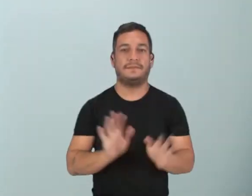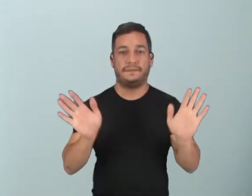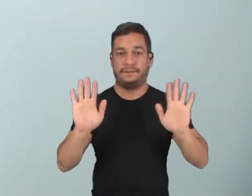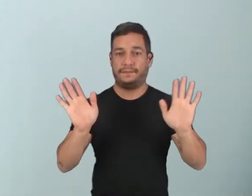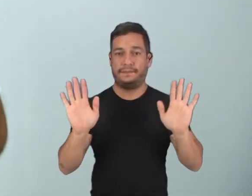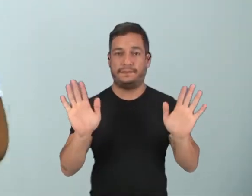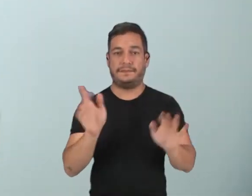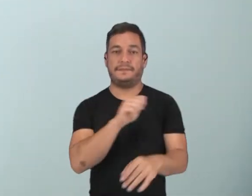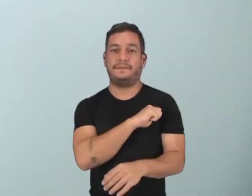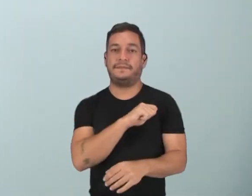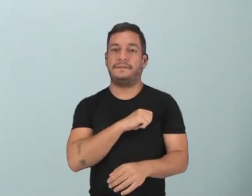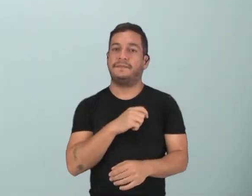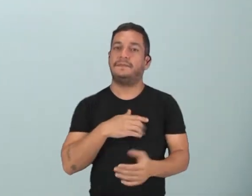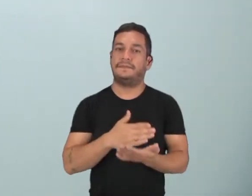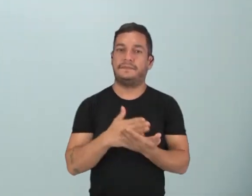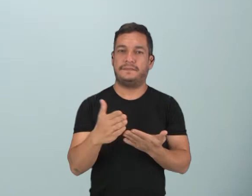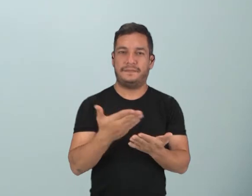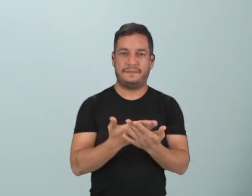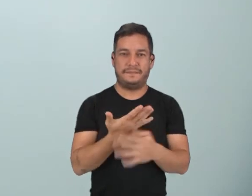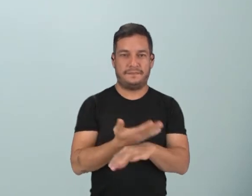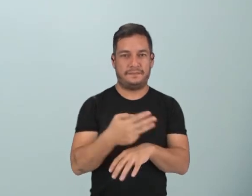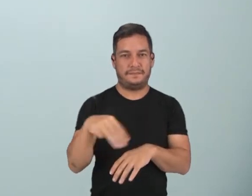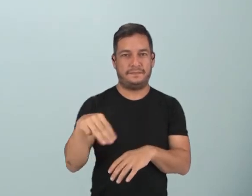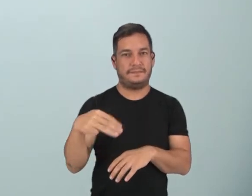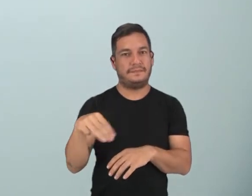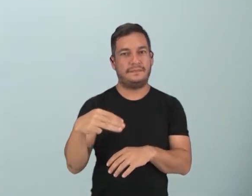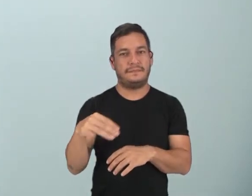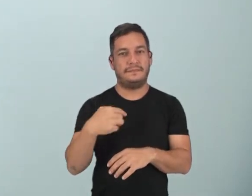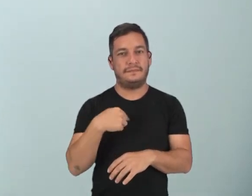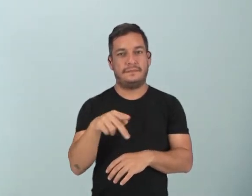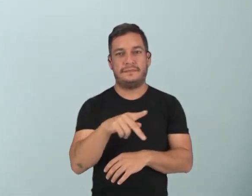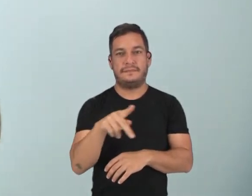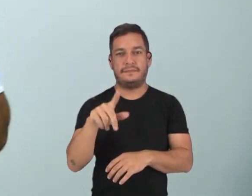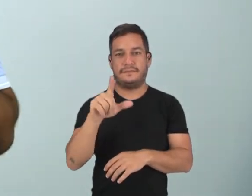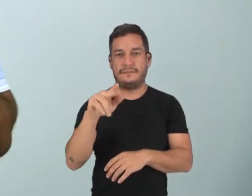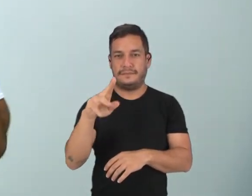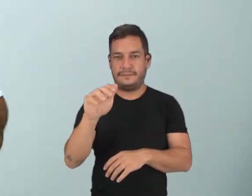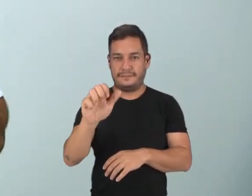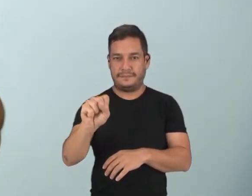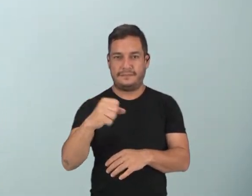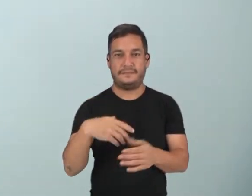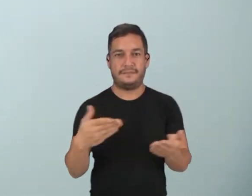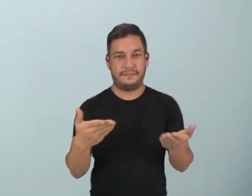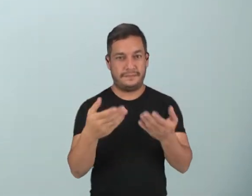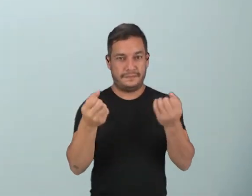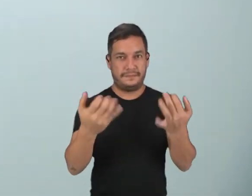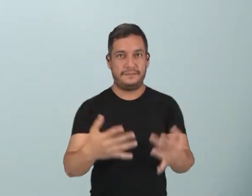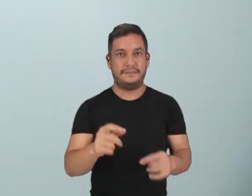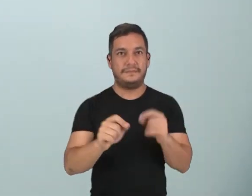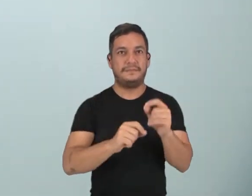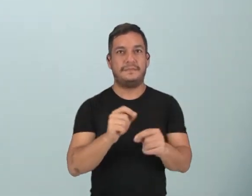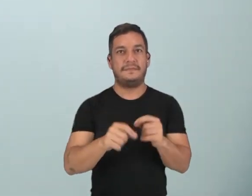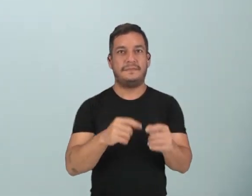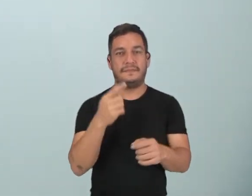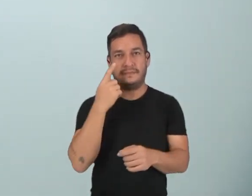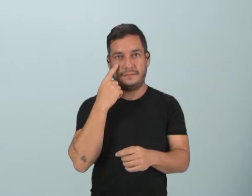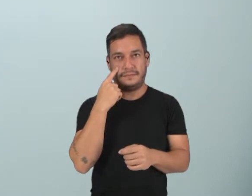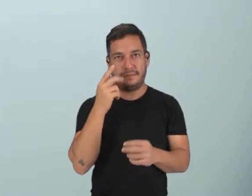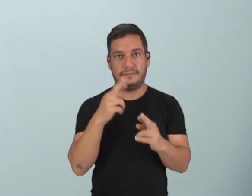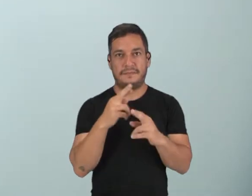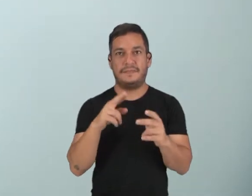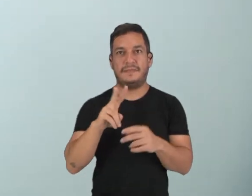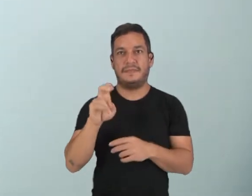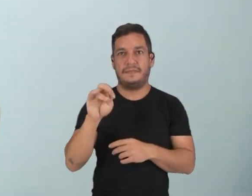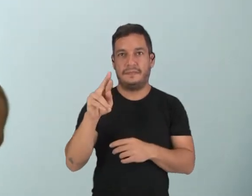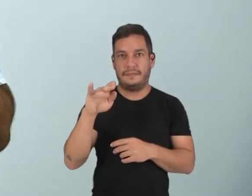Olá, pessoal! Está começando mais uma aula de matemática. Sou o professor Lucas e nós vamos falar um pouquinho hoje sobre a associação dos